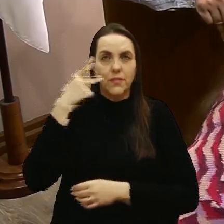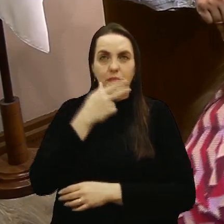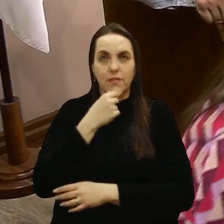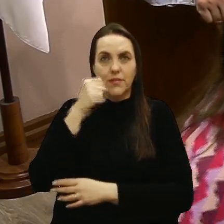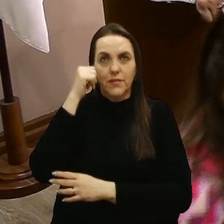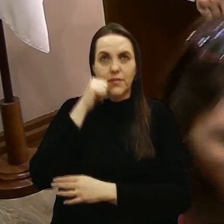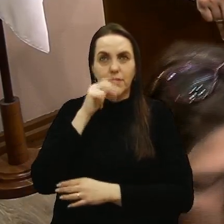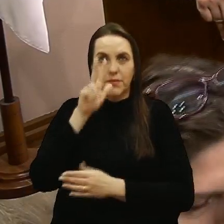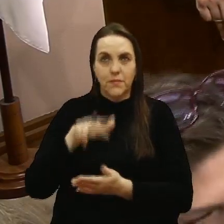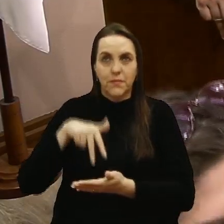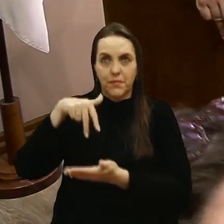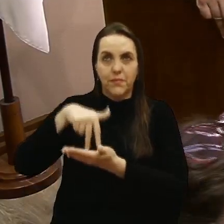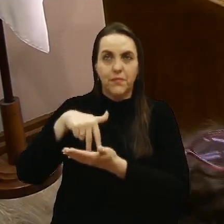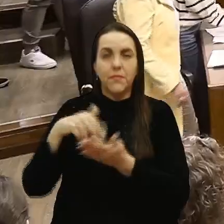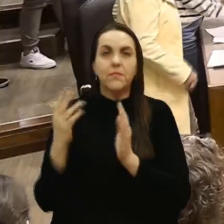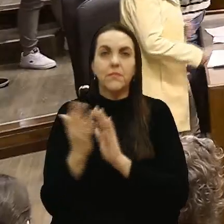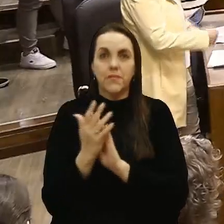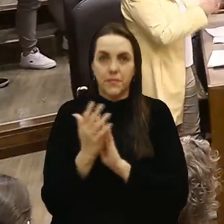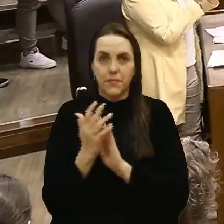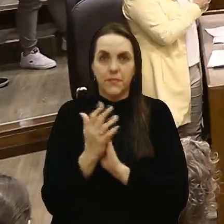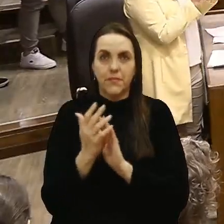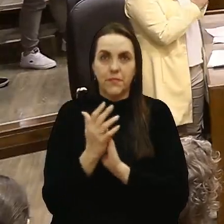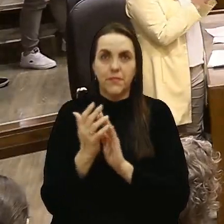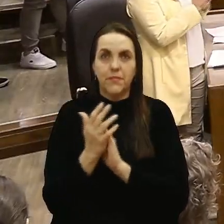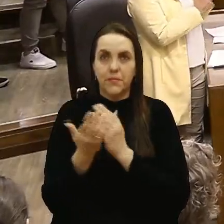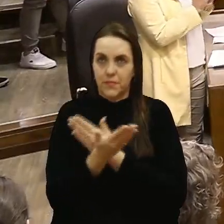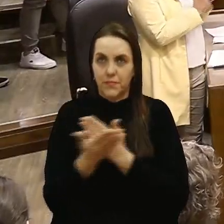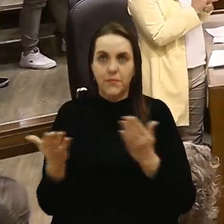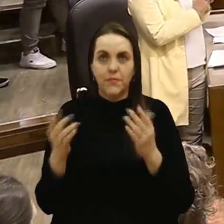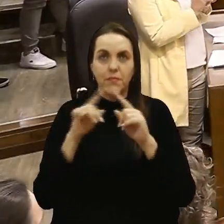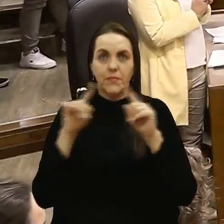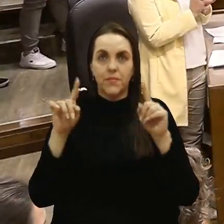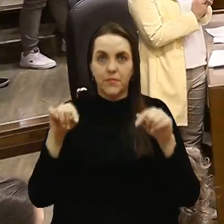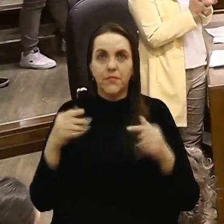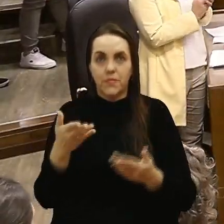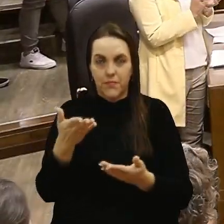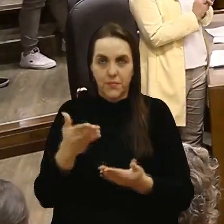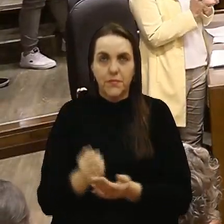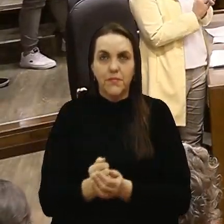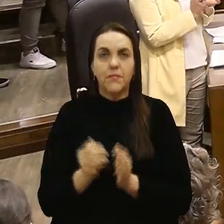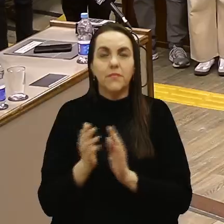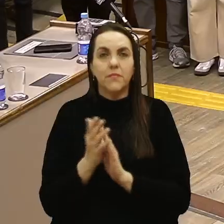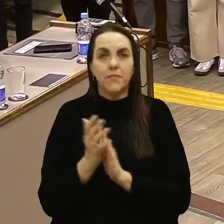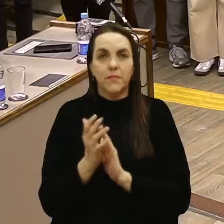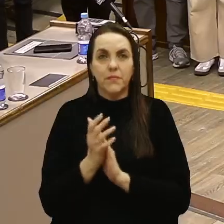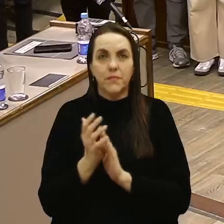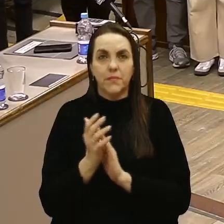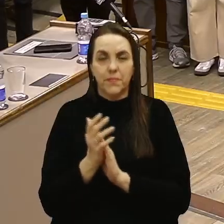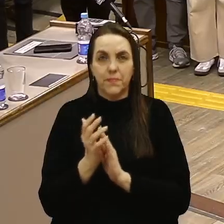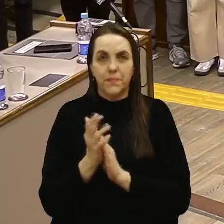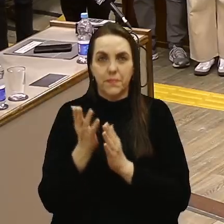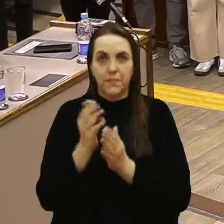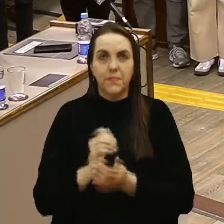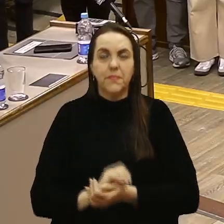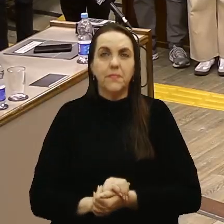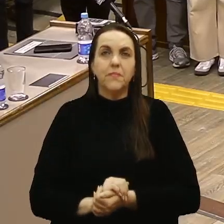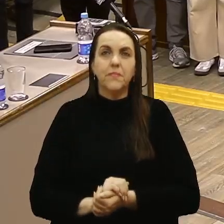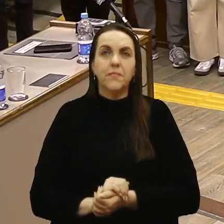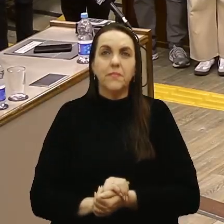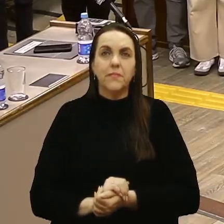e uma salva de palmas a todos os servidores e servidoras